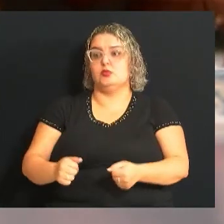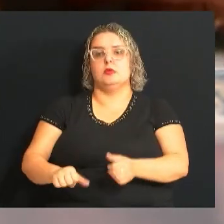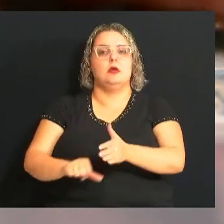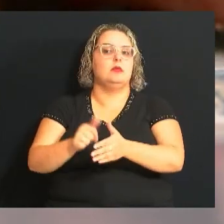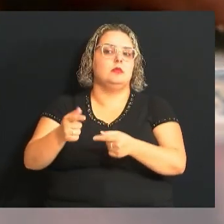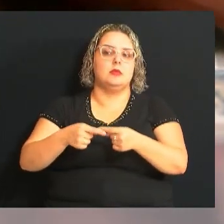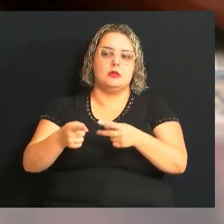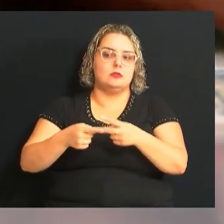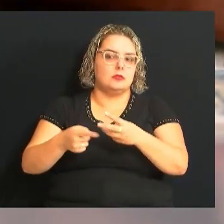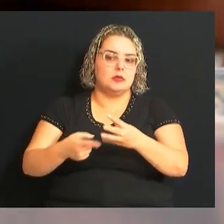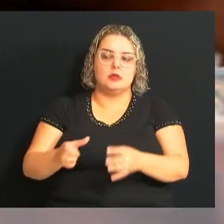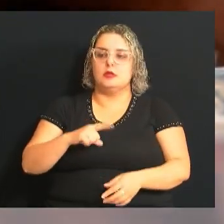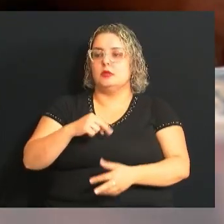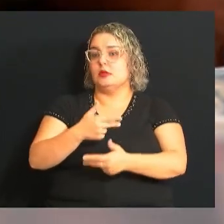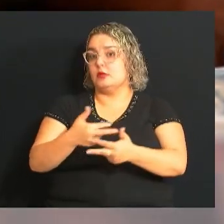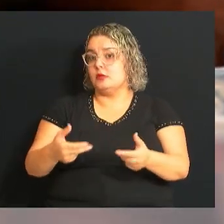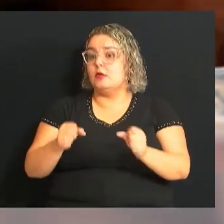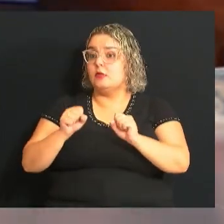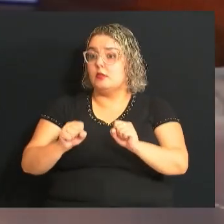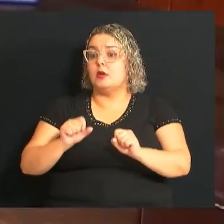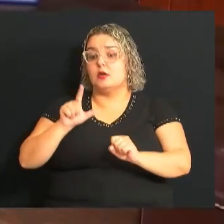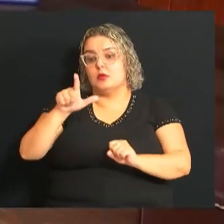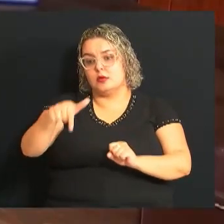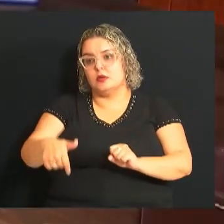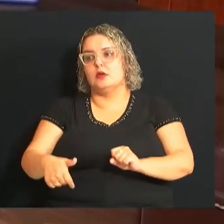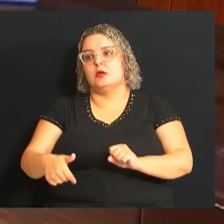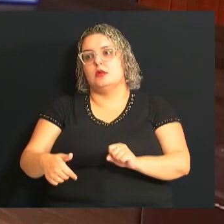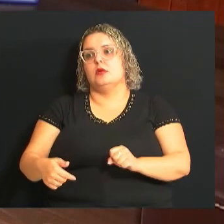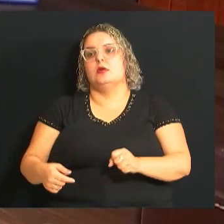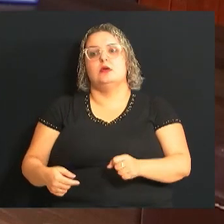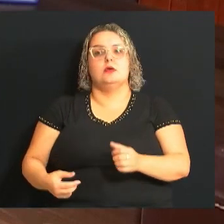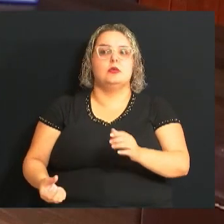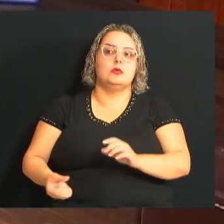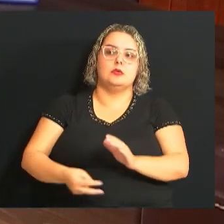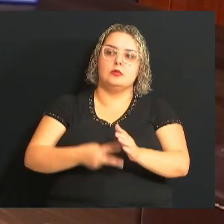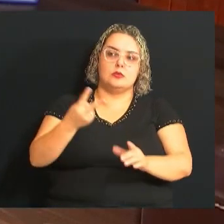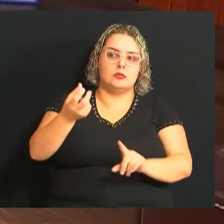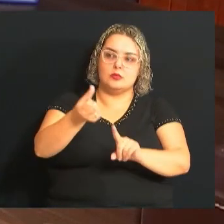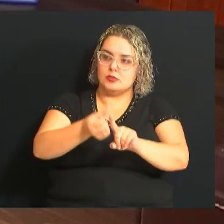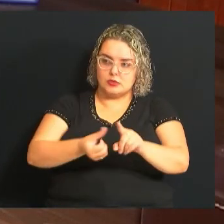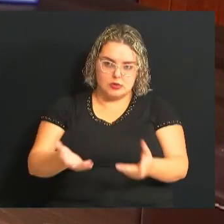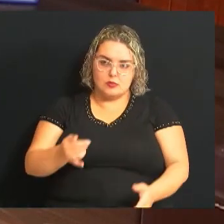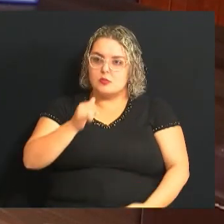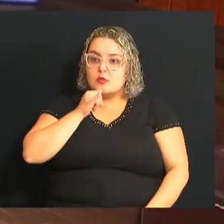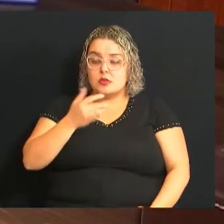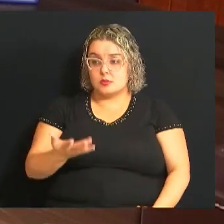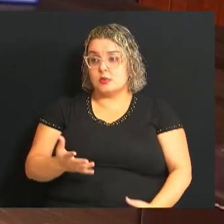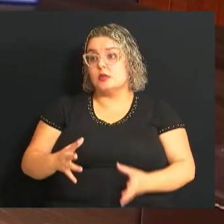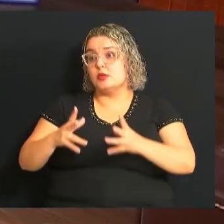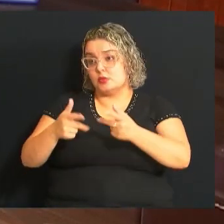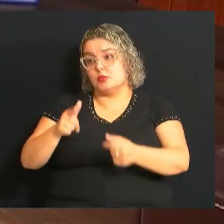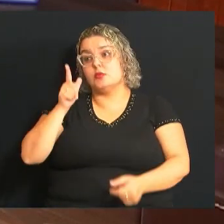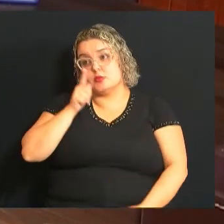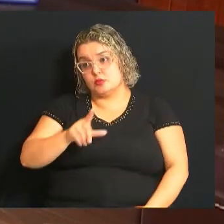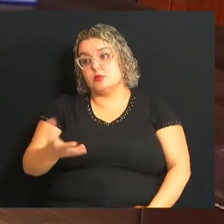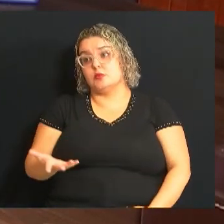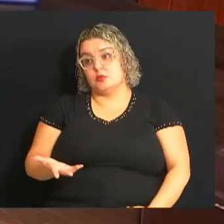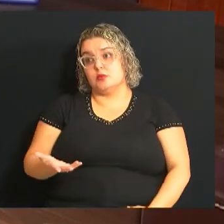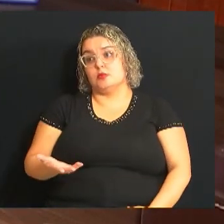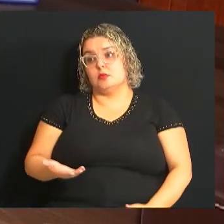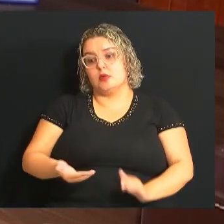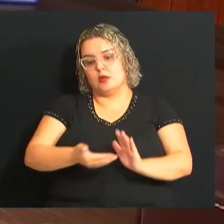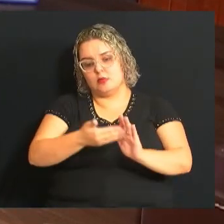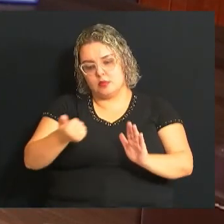se tem alguma coisa que pode deixar para entregar no segundo semestre, por exemplo. Porque tudo que conseguir descolar